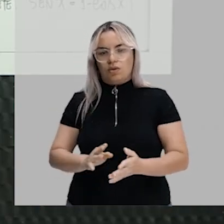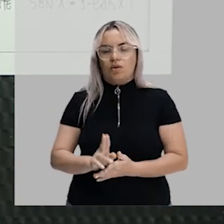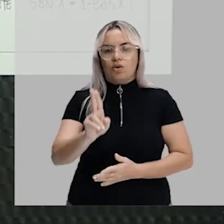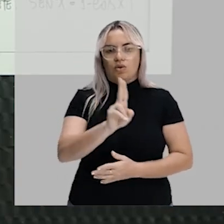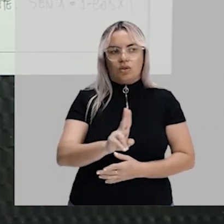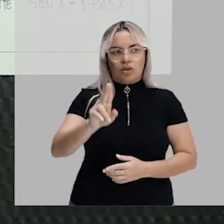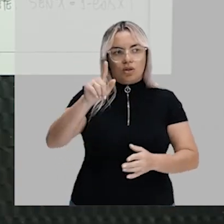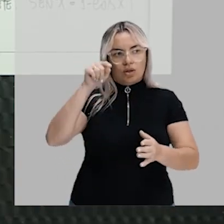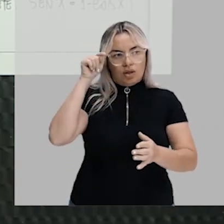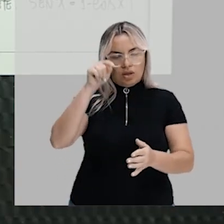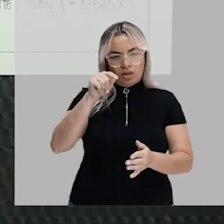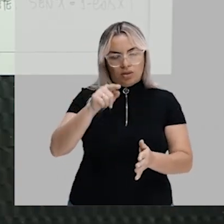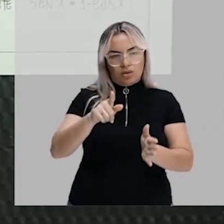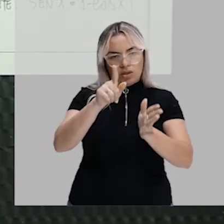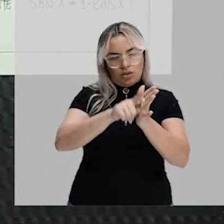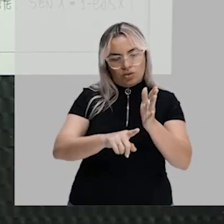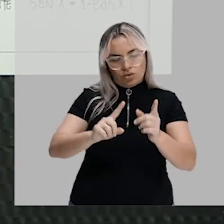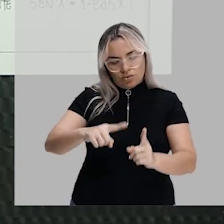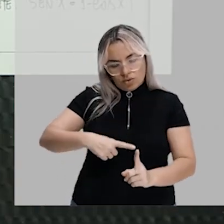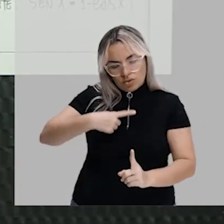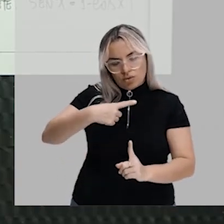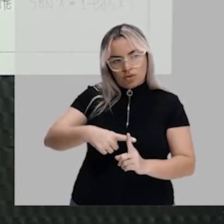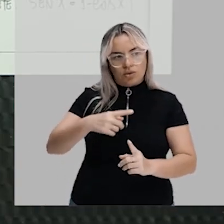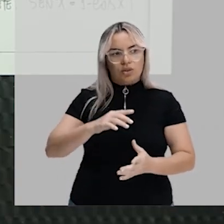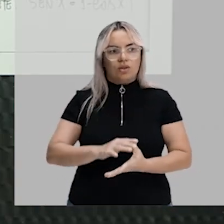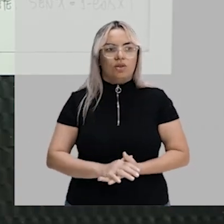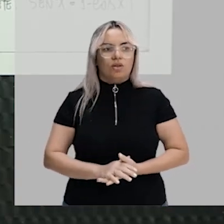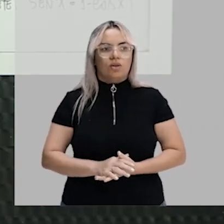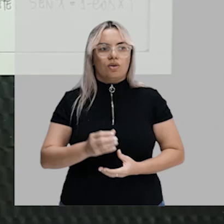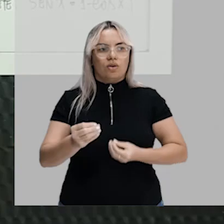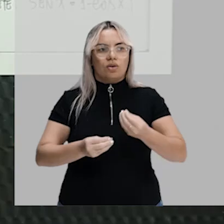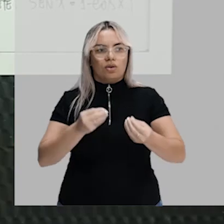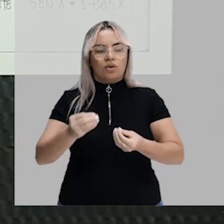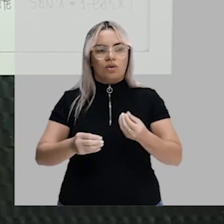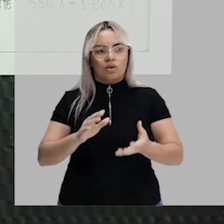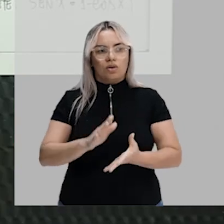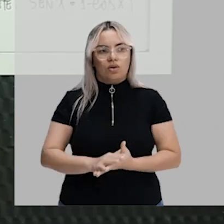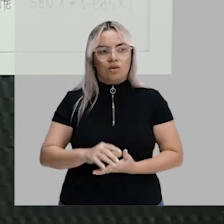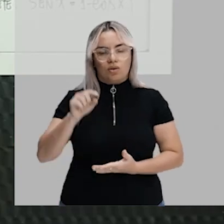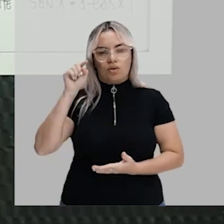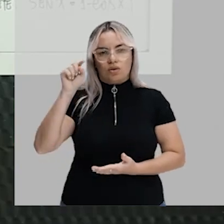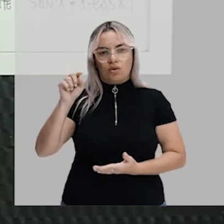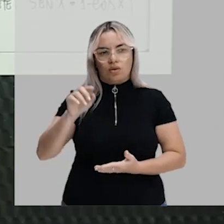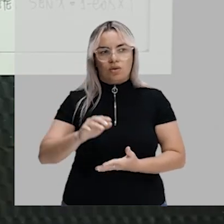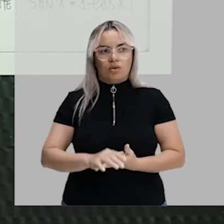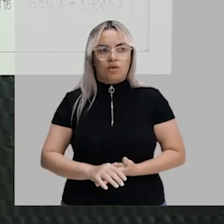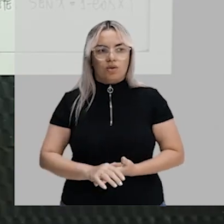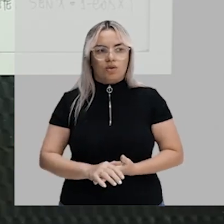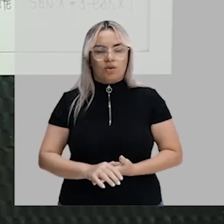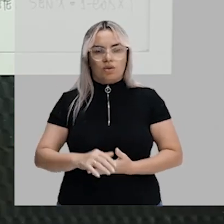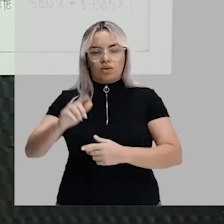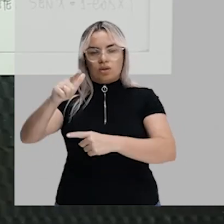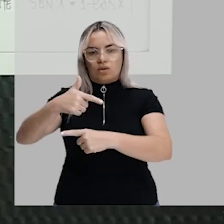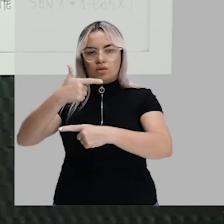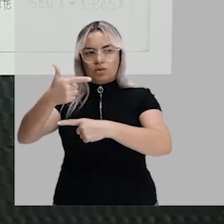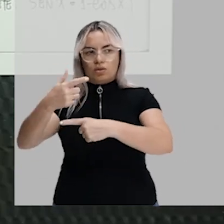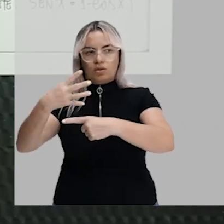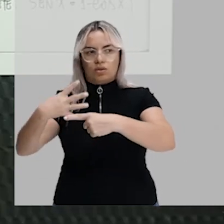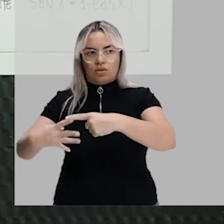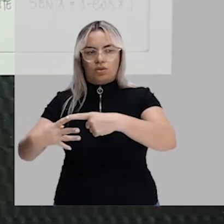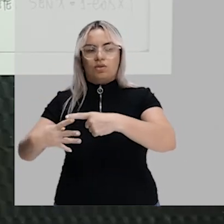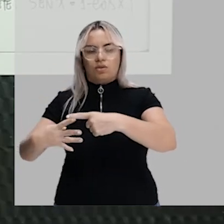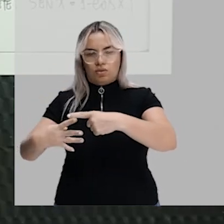certo belza turma - 1 + 3 dá 2 fica 2 so 4 se você